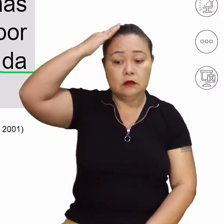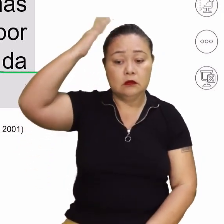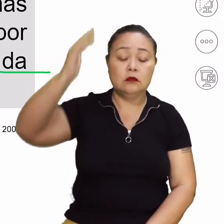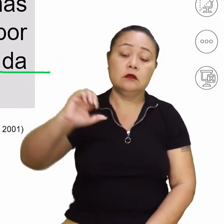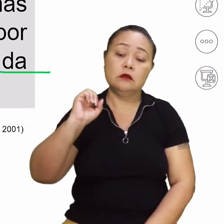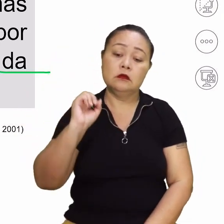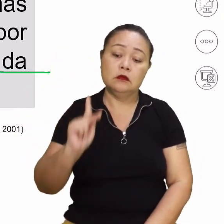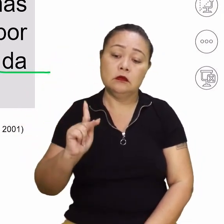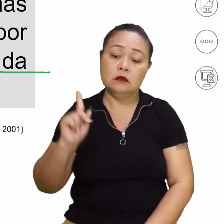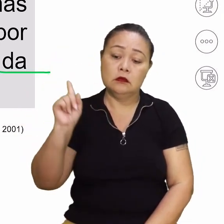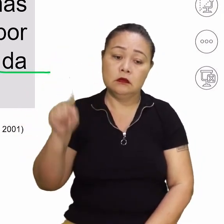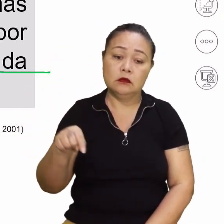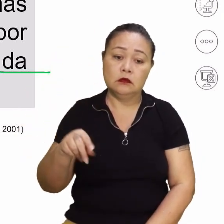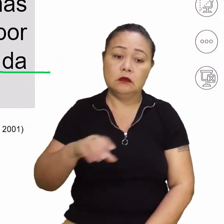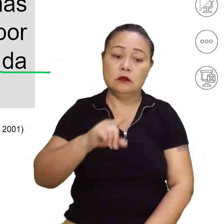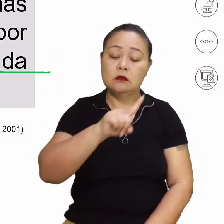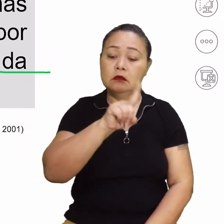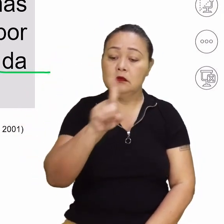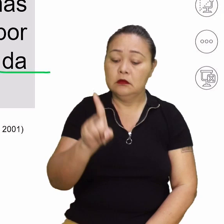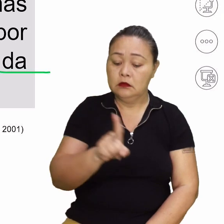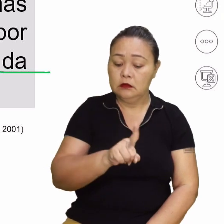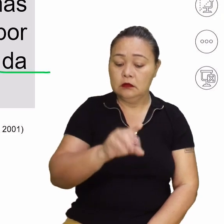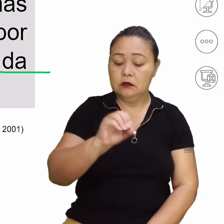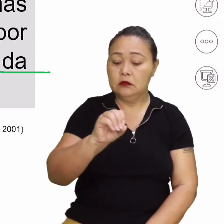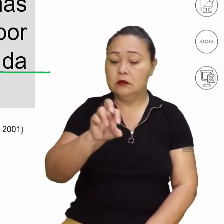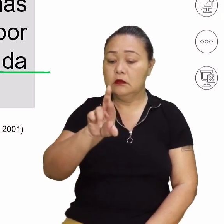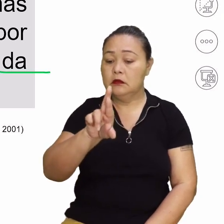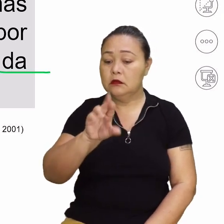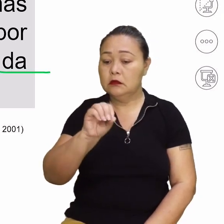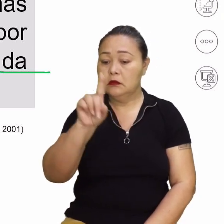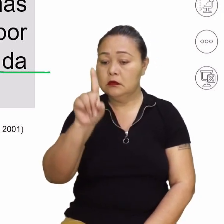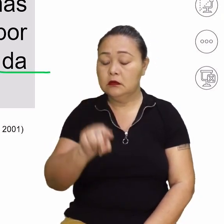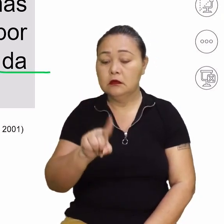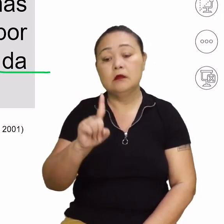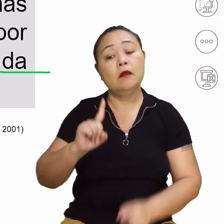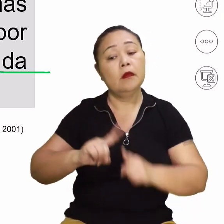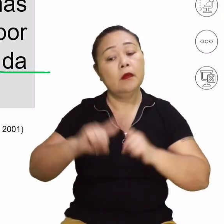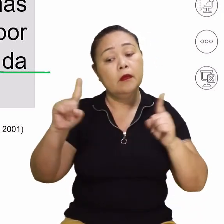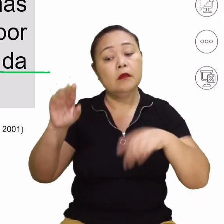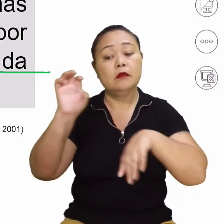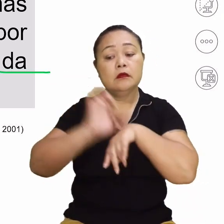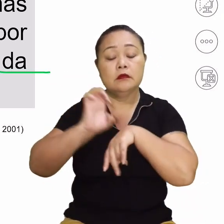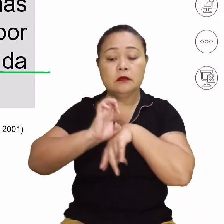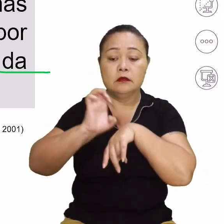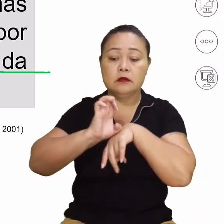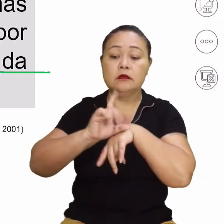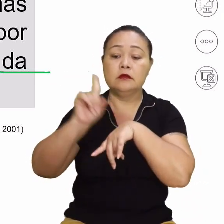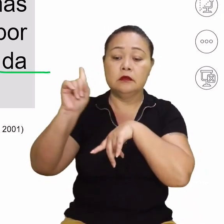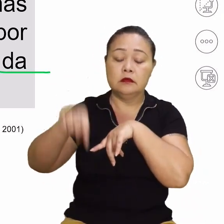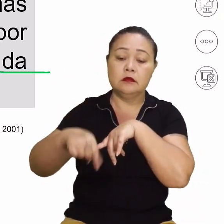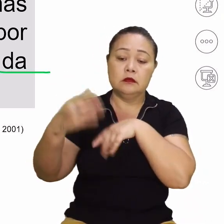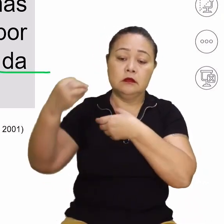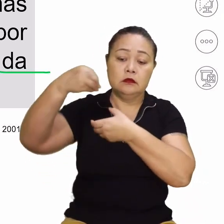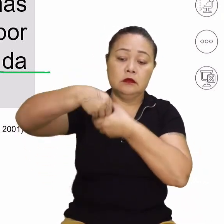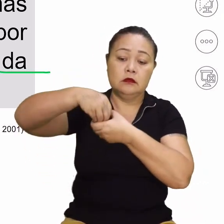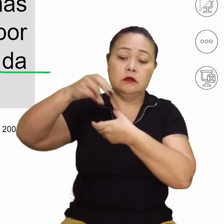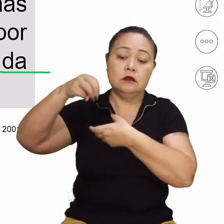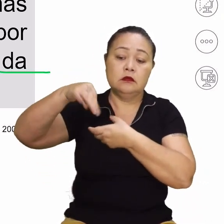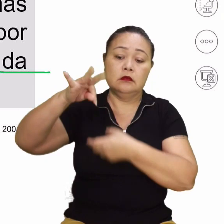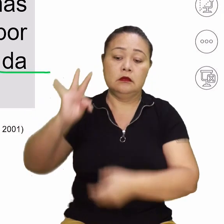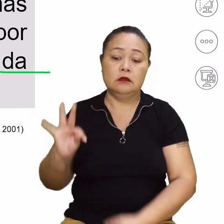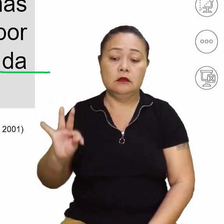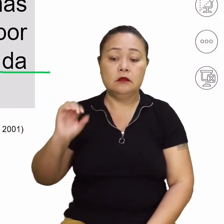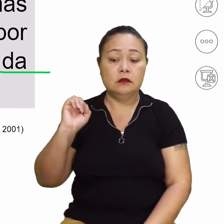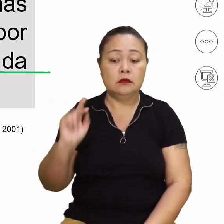Ok Esse é o povo zoró mais o seu estado a sua reserva está dentro do